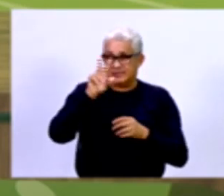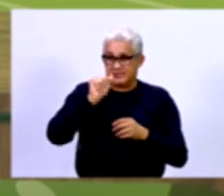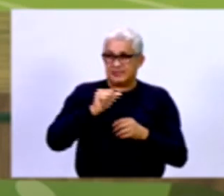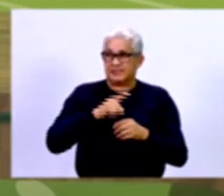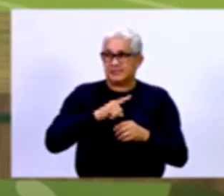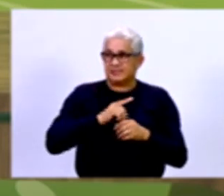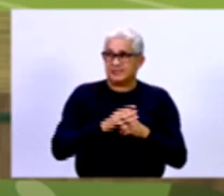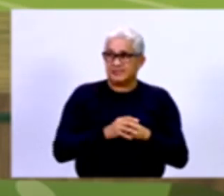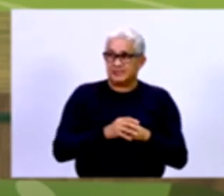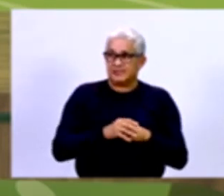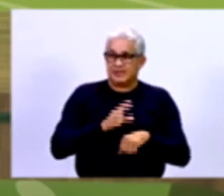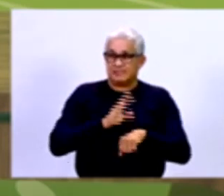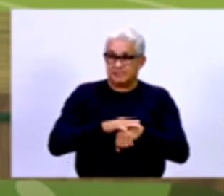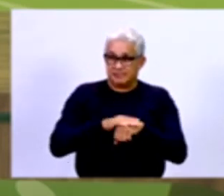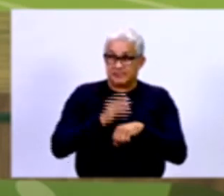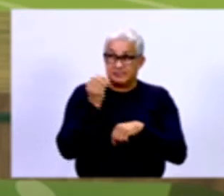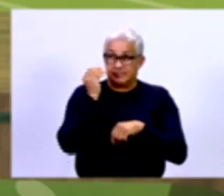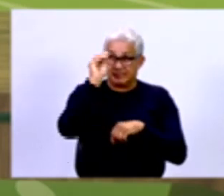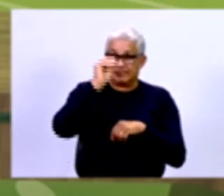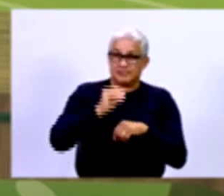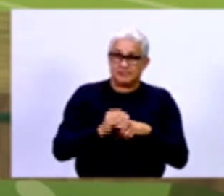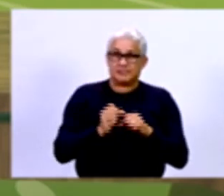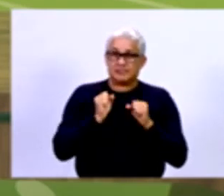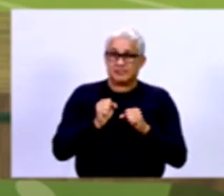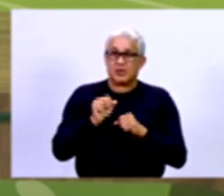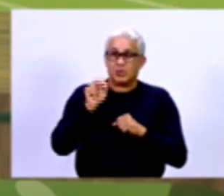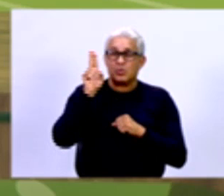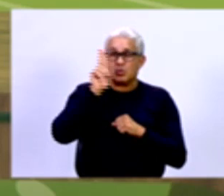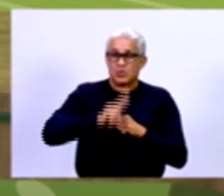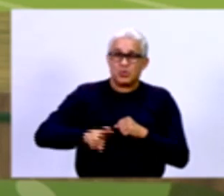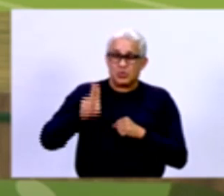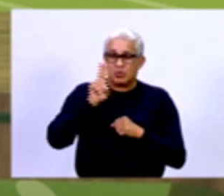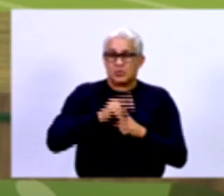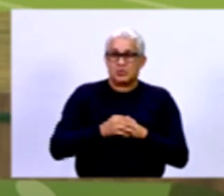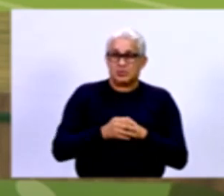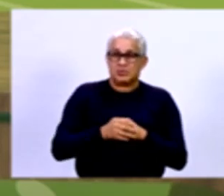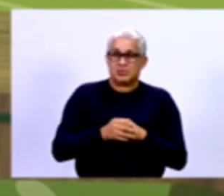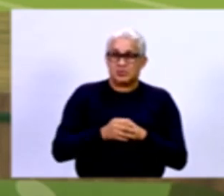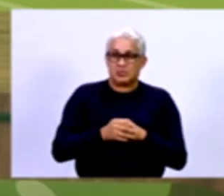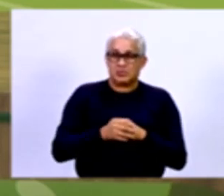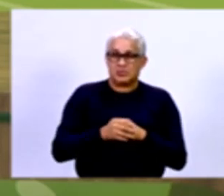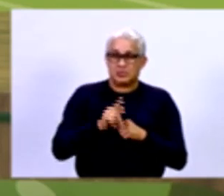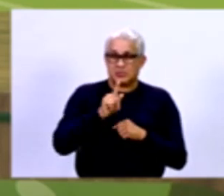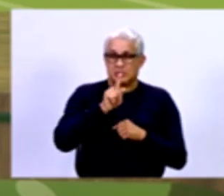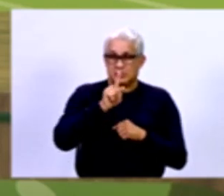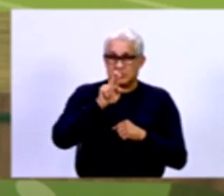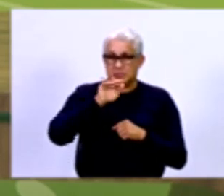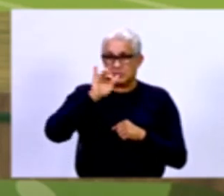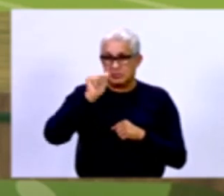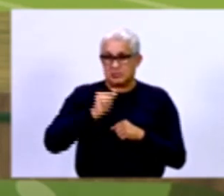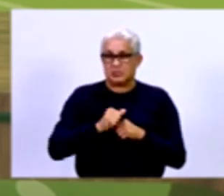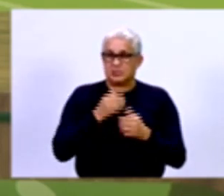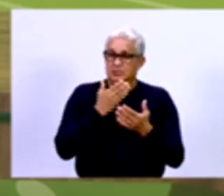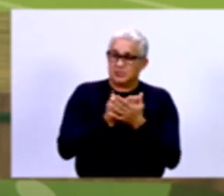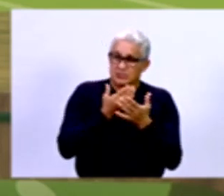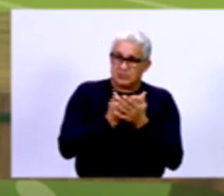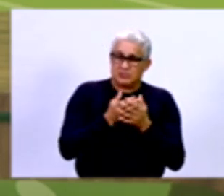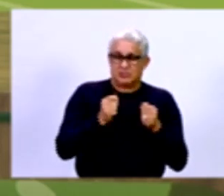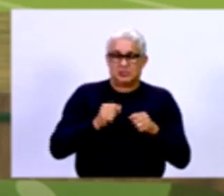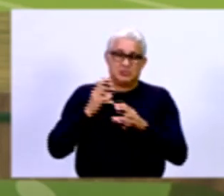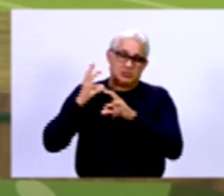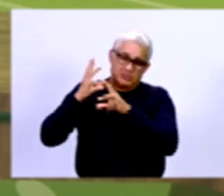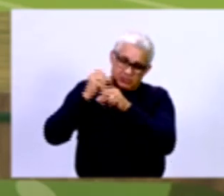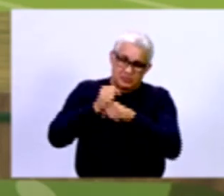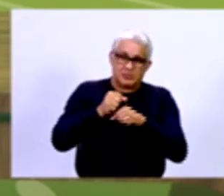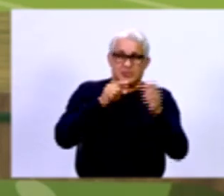já mandou tem um tempo, e você já pode utilizar esse material de revisão como guia de estudo. Nós tentamos nos ater à revisão, as